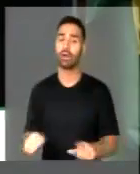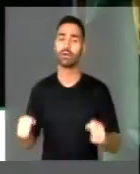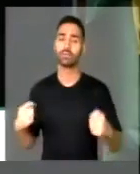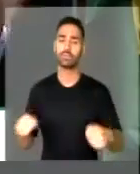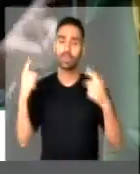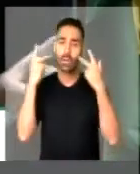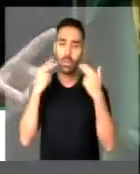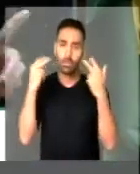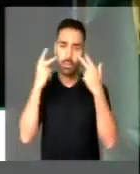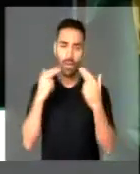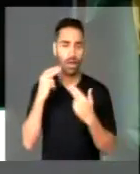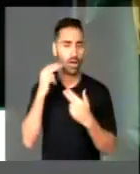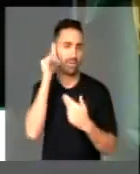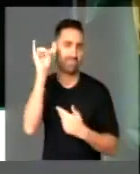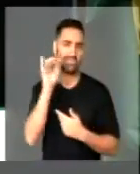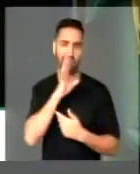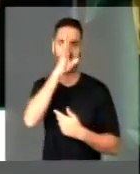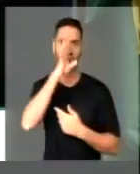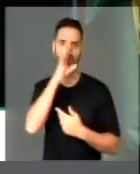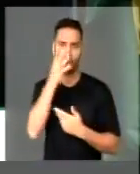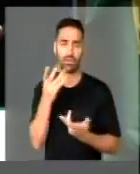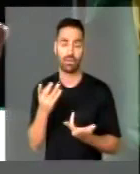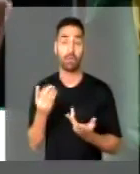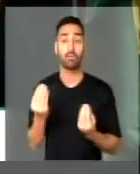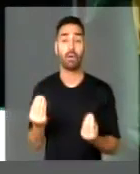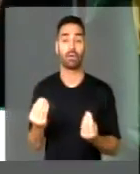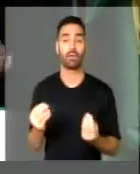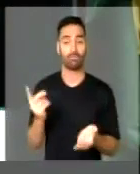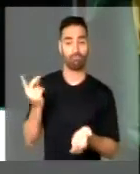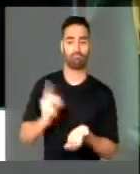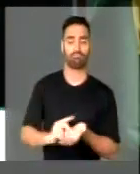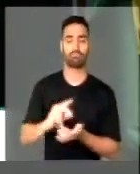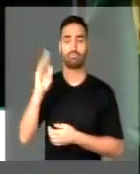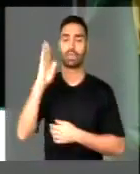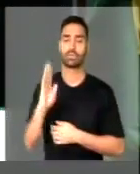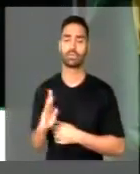normalidade, sem excessos, para que realmente o